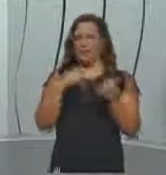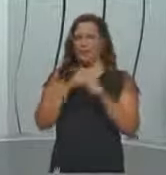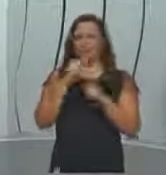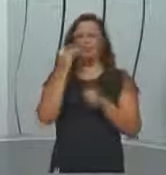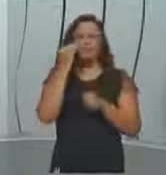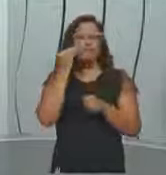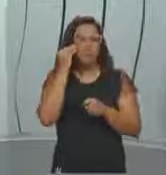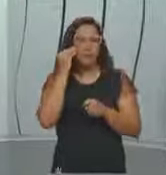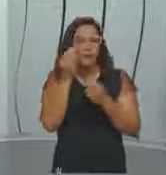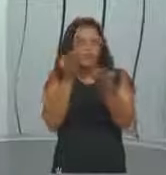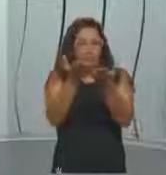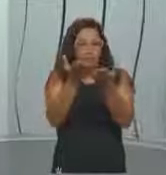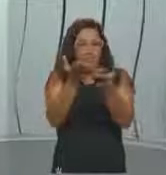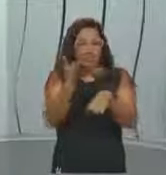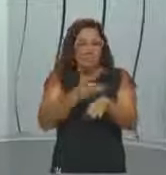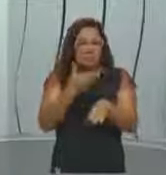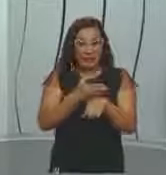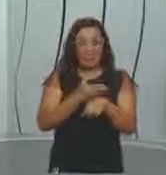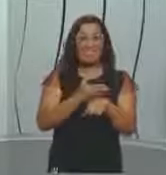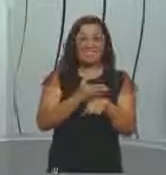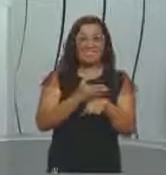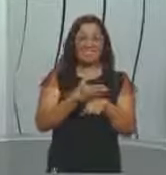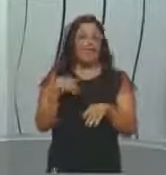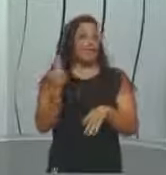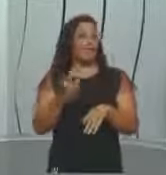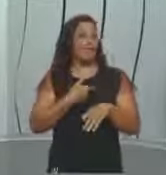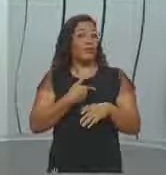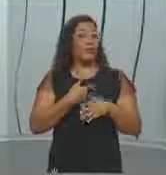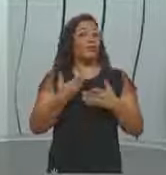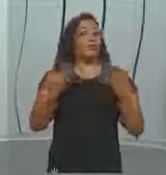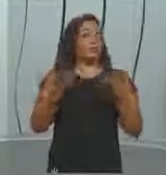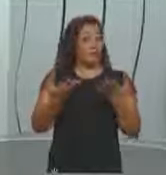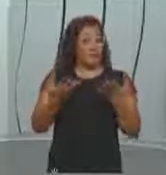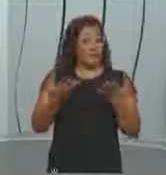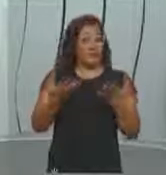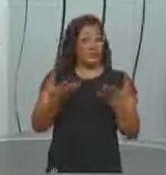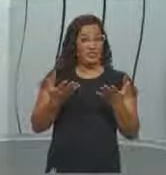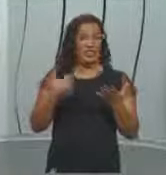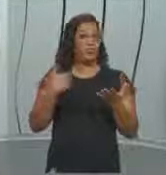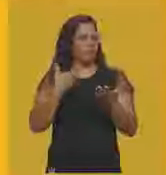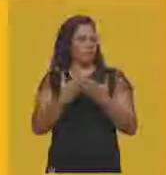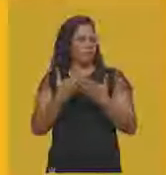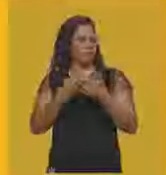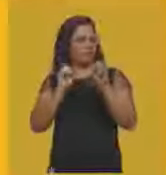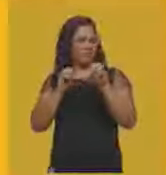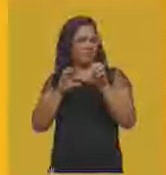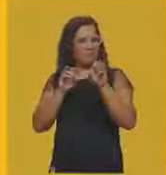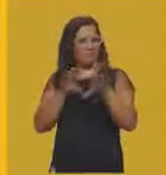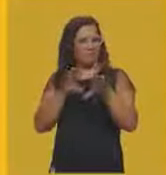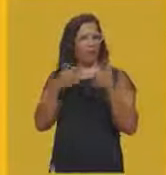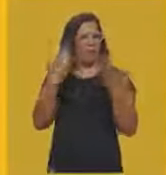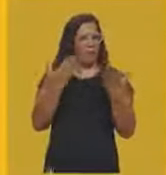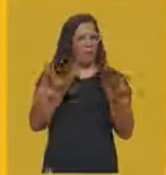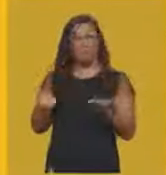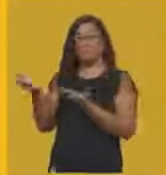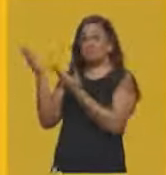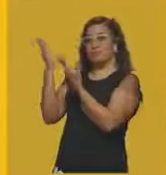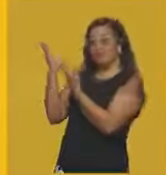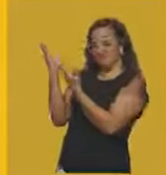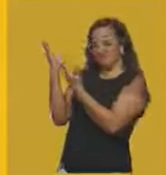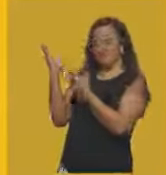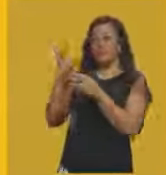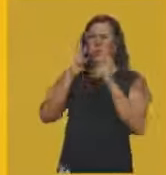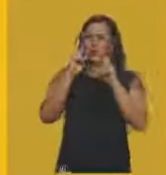demonstração de uma aula prática com vocês, onde nós vamos aqui, com essa aula, identificar os